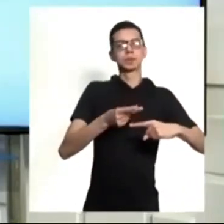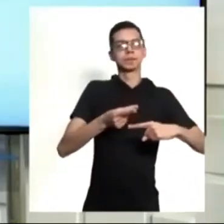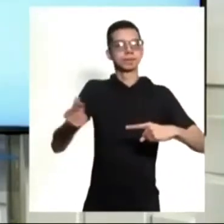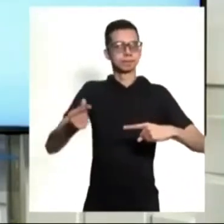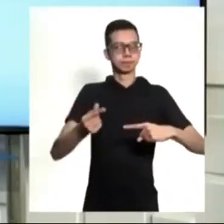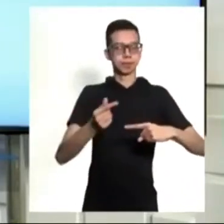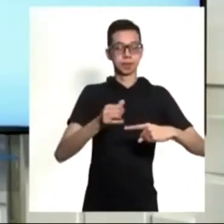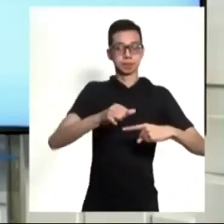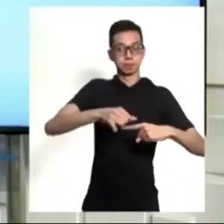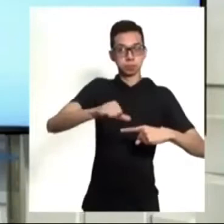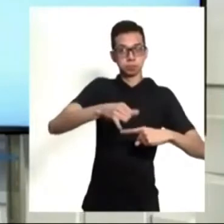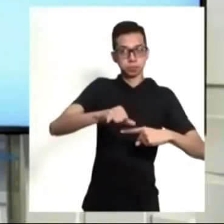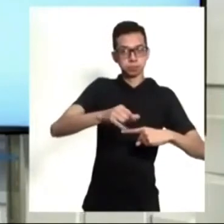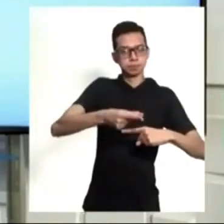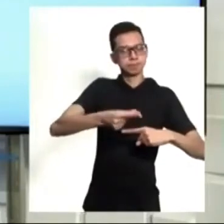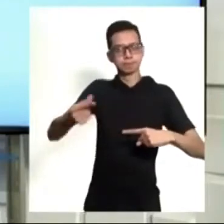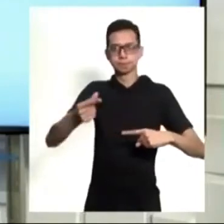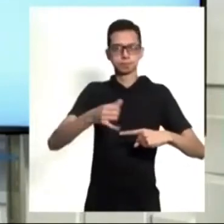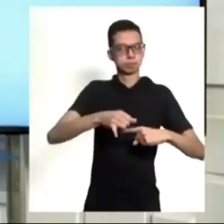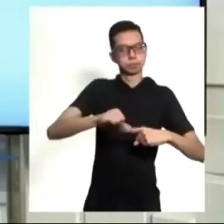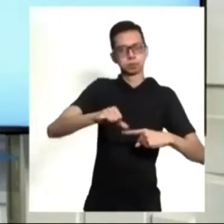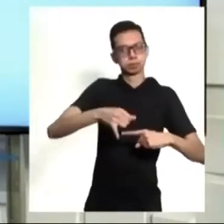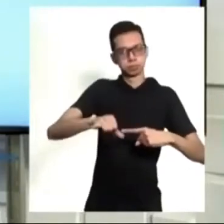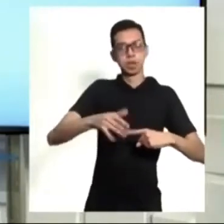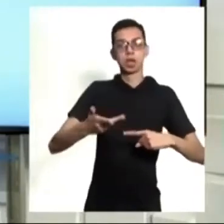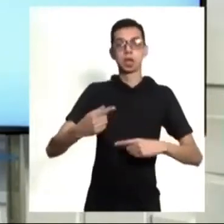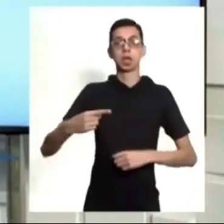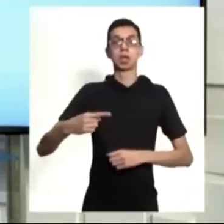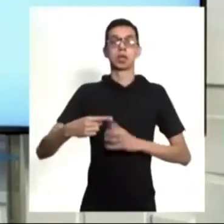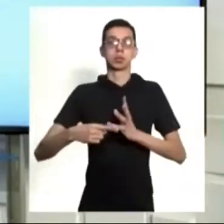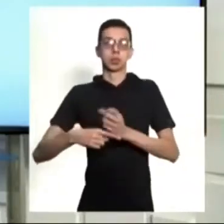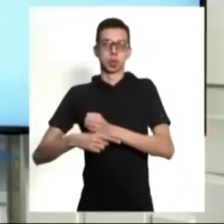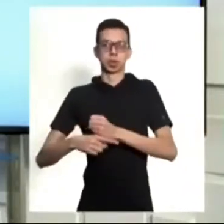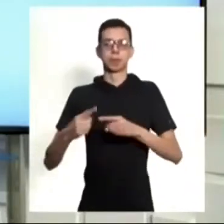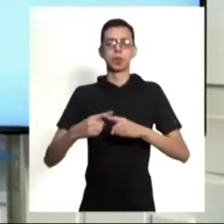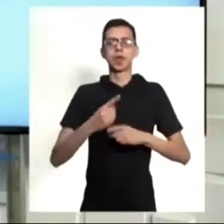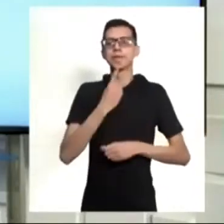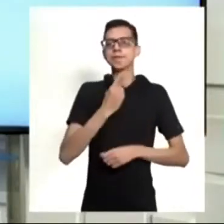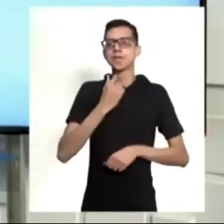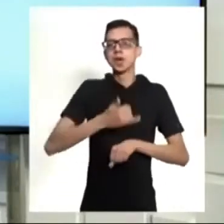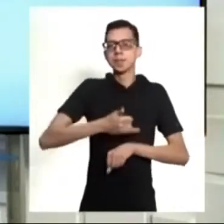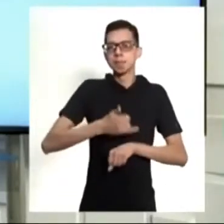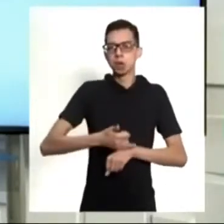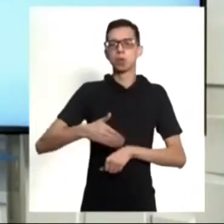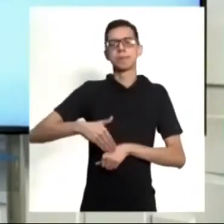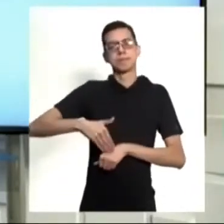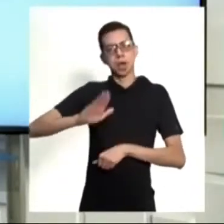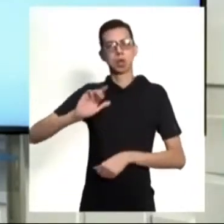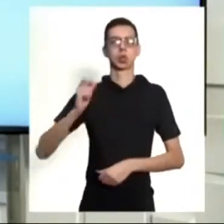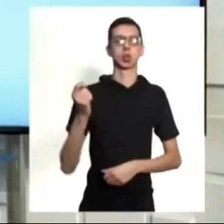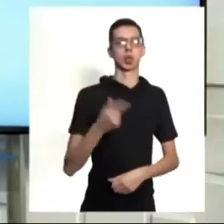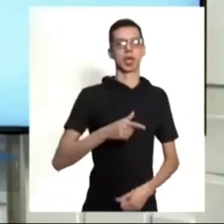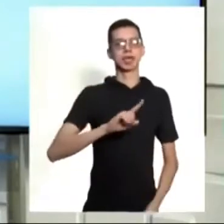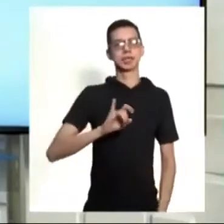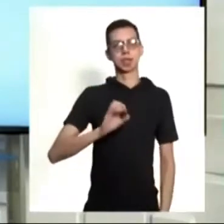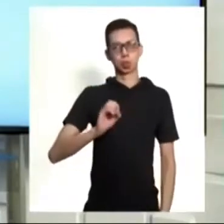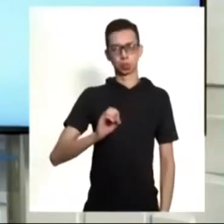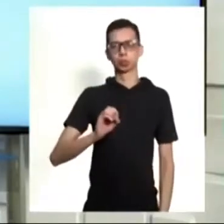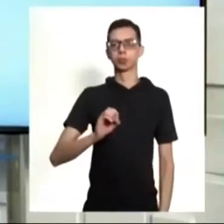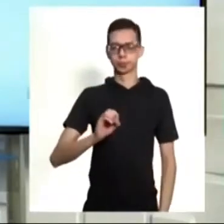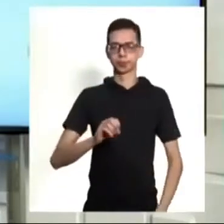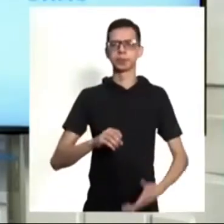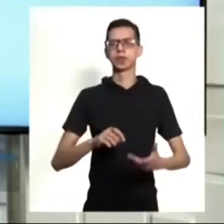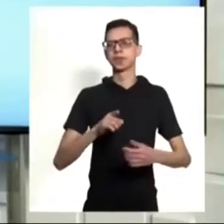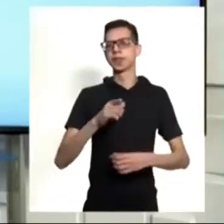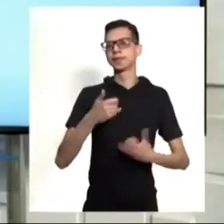elemento cobre tem uma tendência maior de receber elétrons do que o zinco. Tá? Muito bem, beleza. Você fala, não, tudo bem, professor. E daí? E